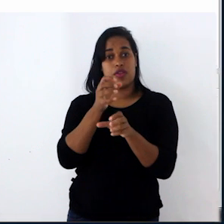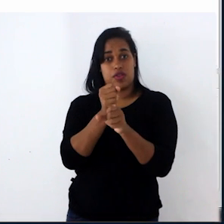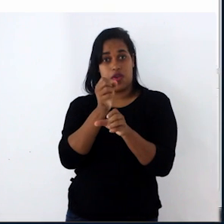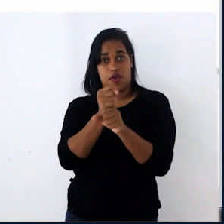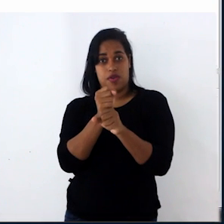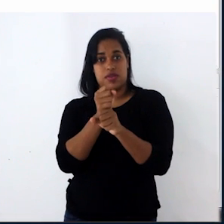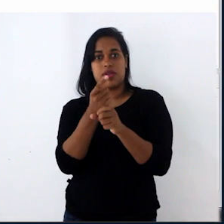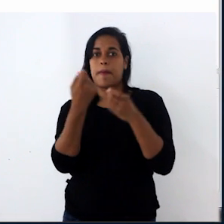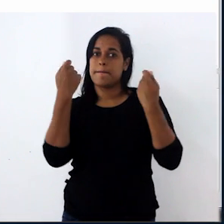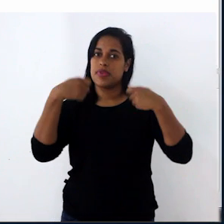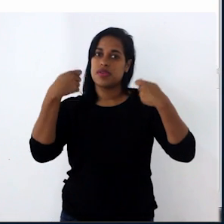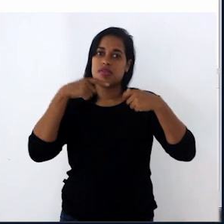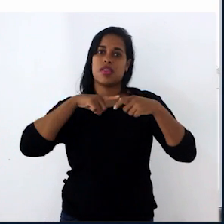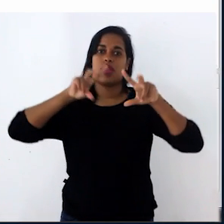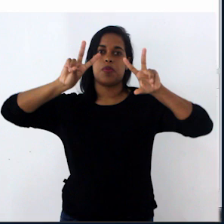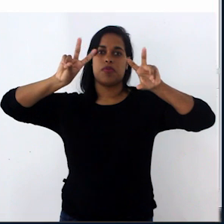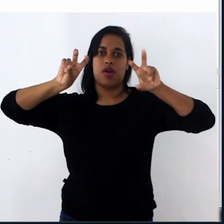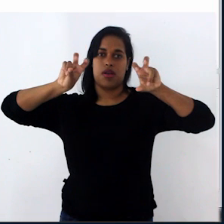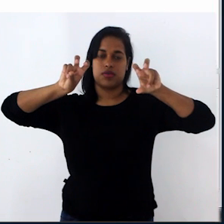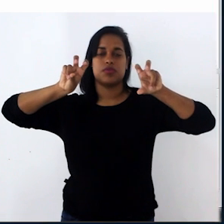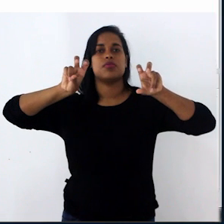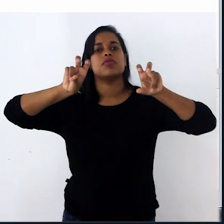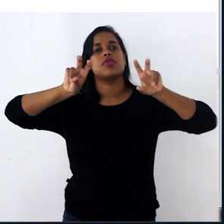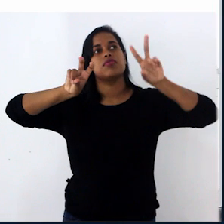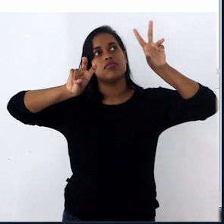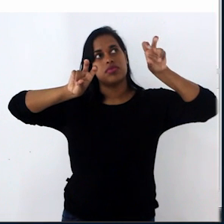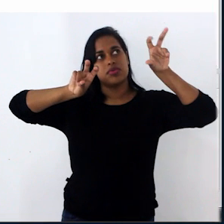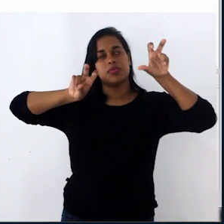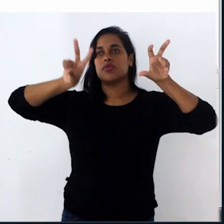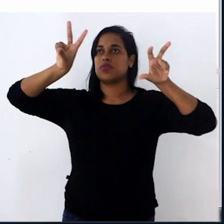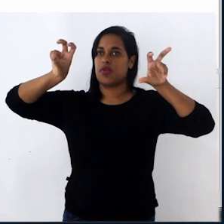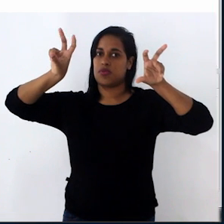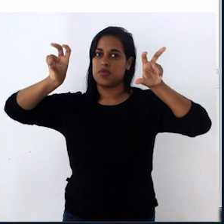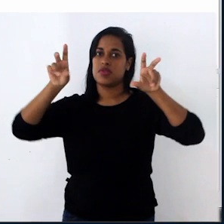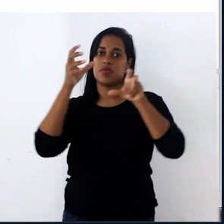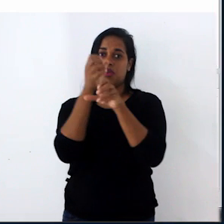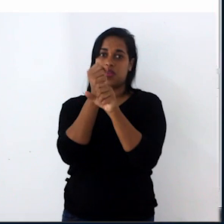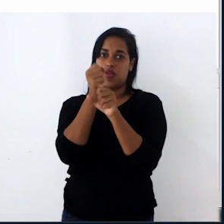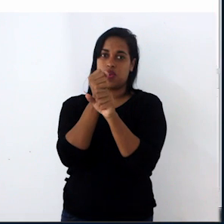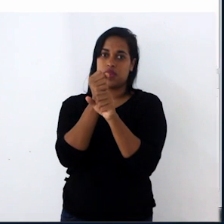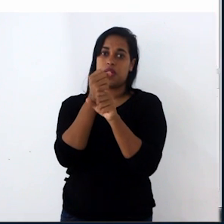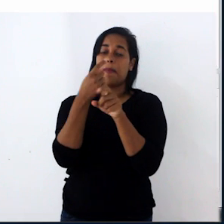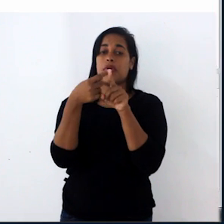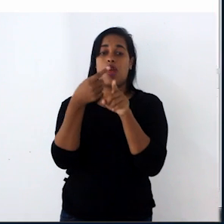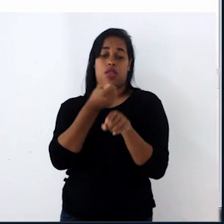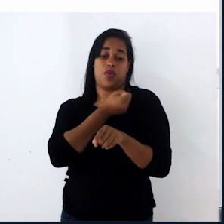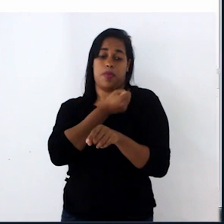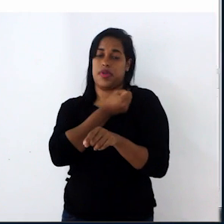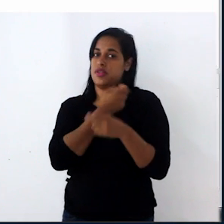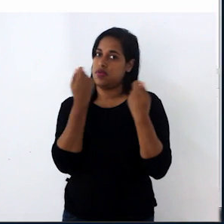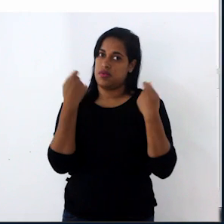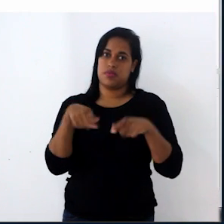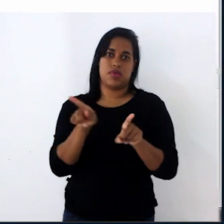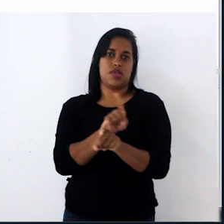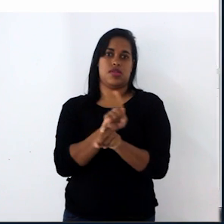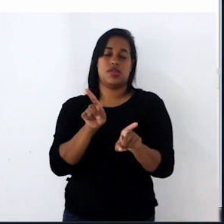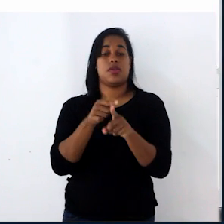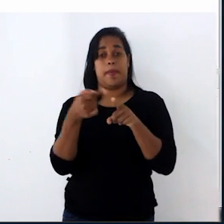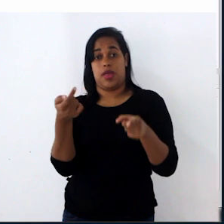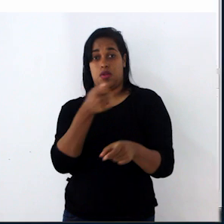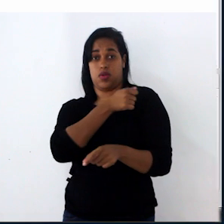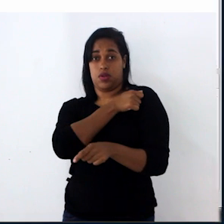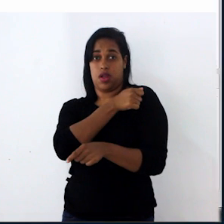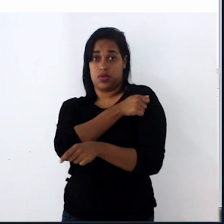uma aspa simples e uma aspa simples. E o nota não, nota é uma numeração, não vamos ter problema com